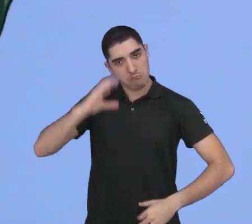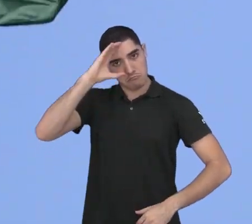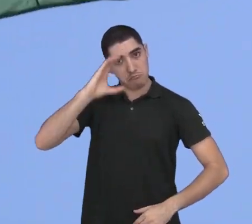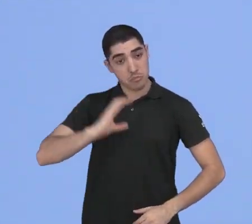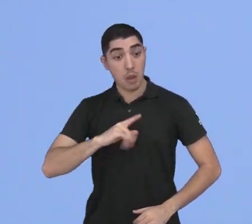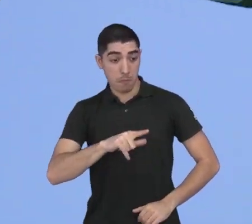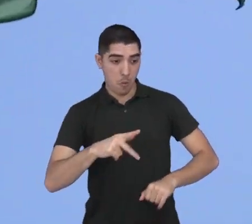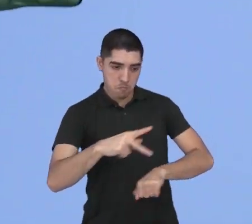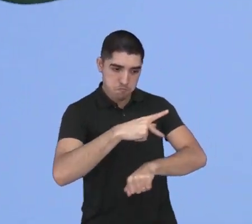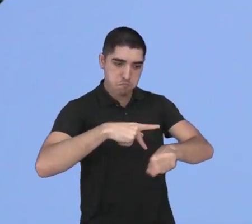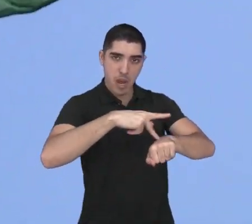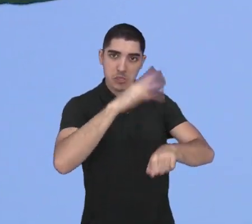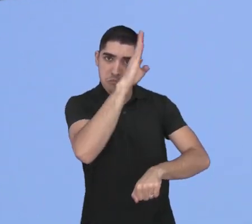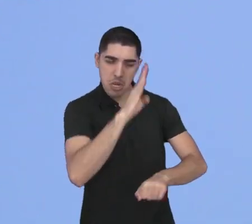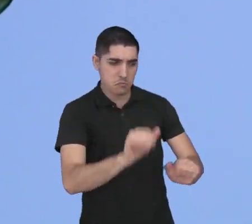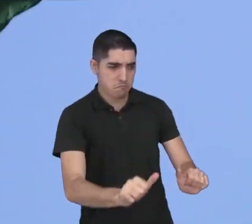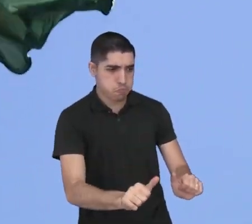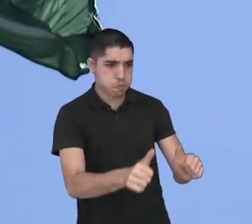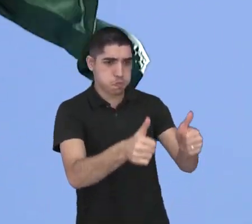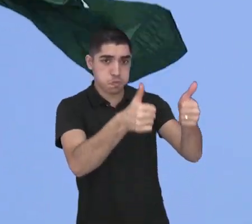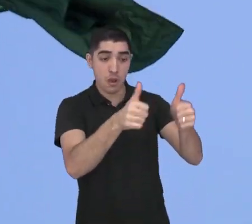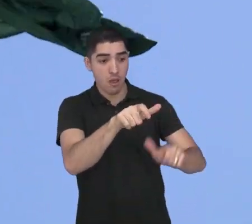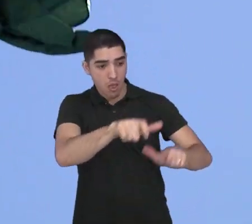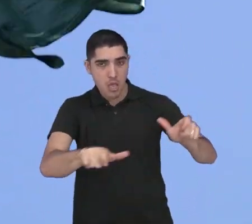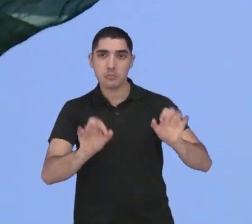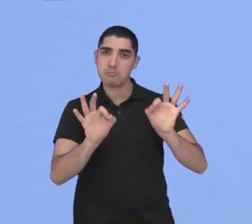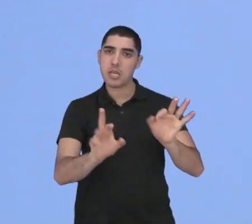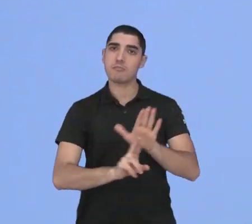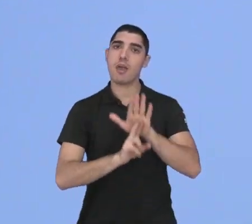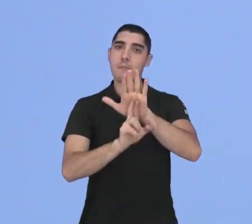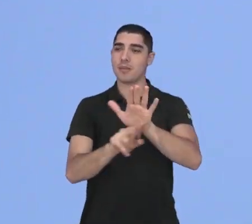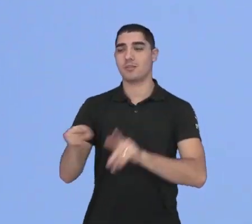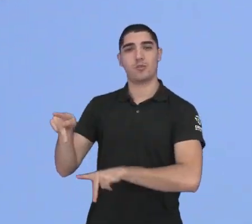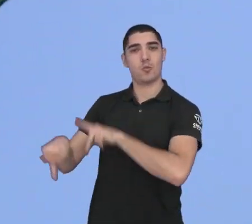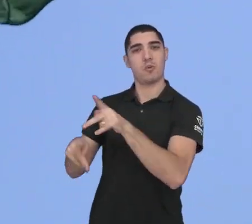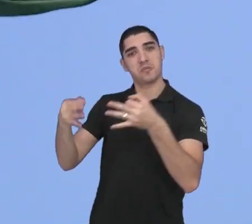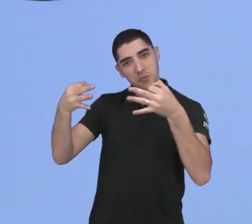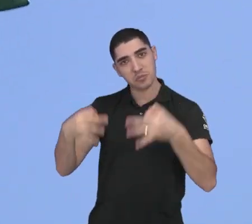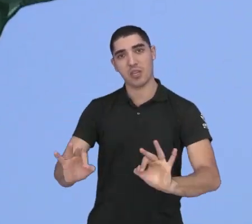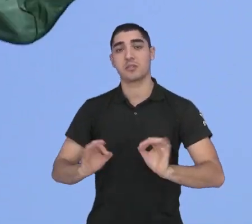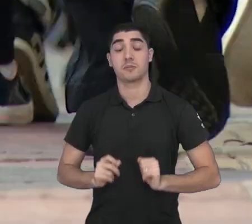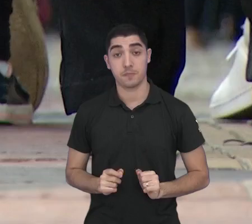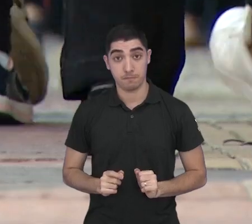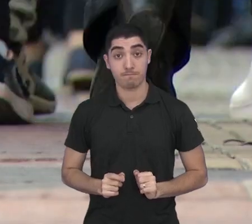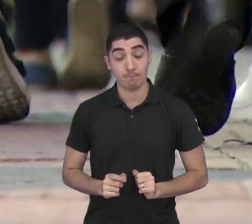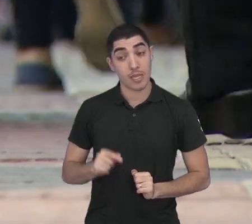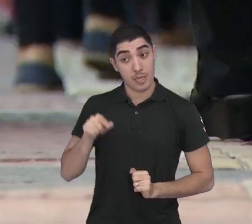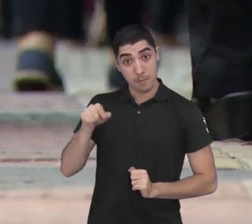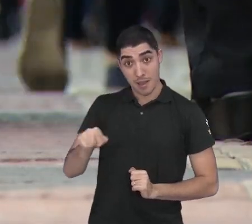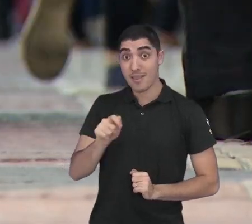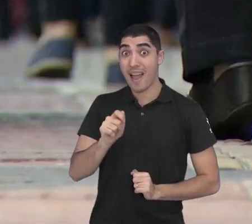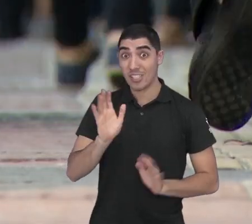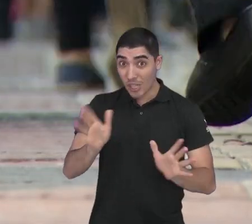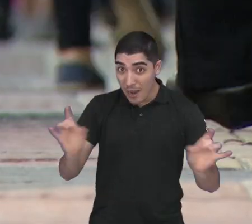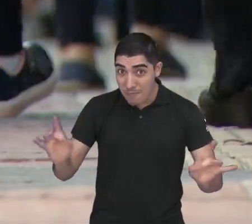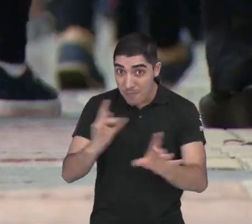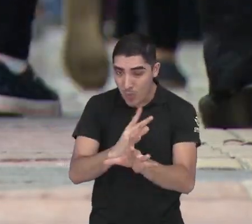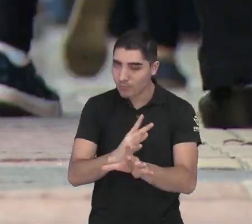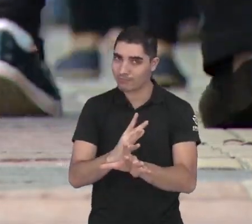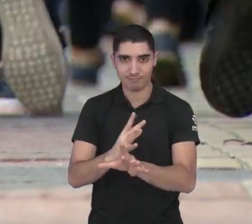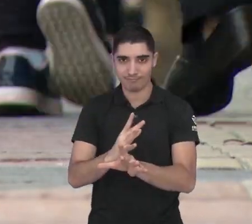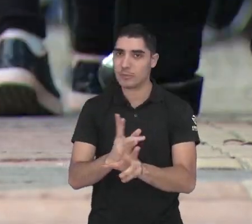a construção de um país com governantes que representem os interesses da população. Um processo que ainda